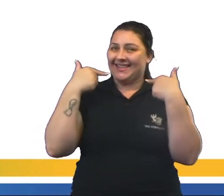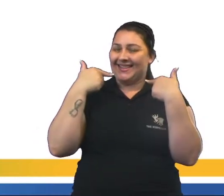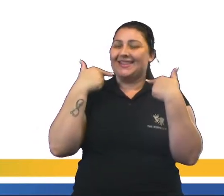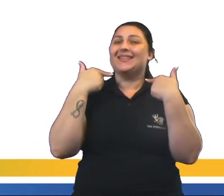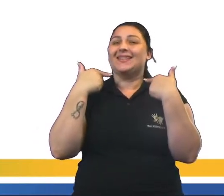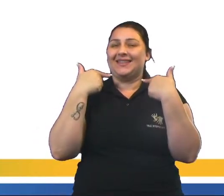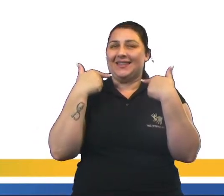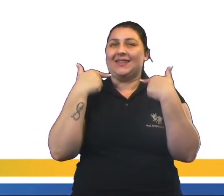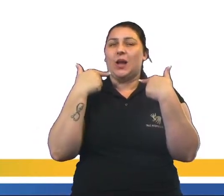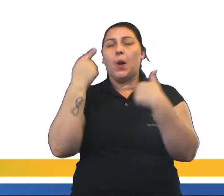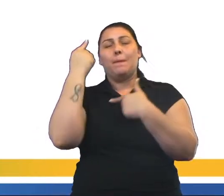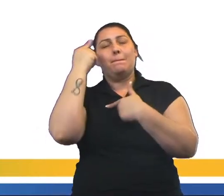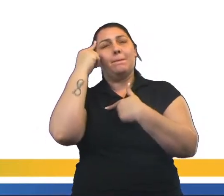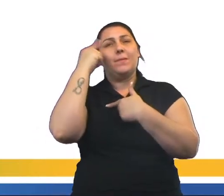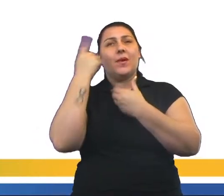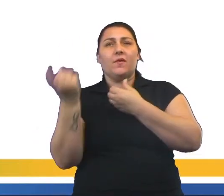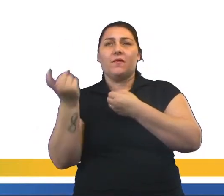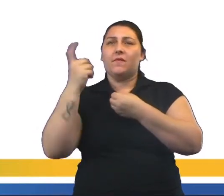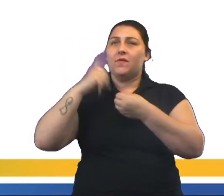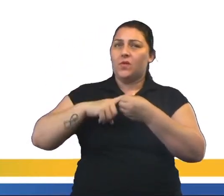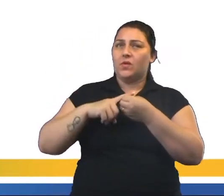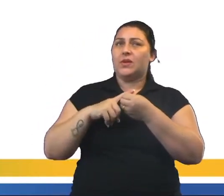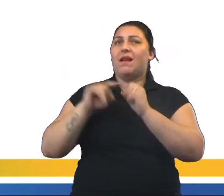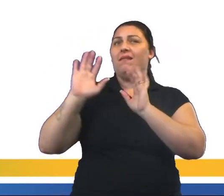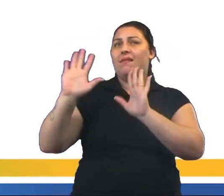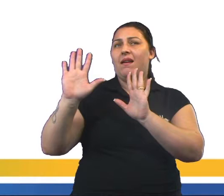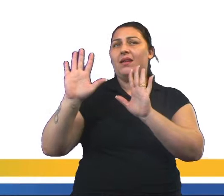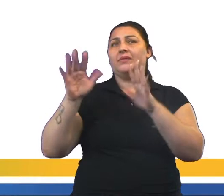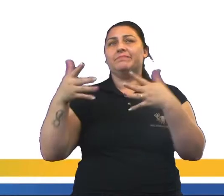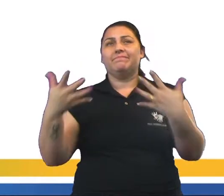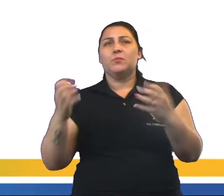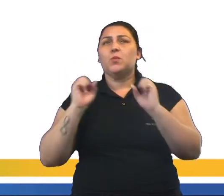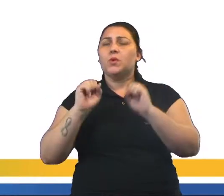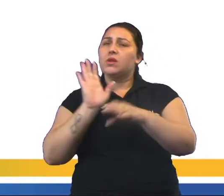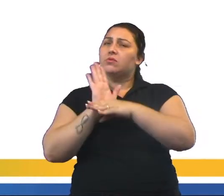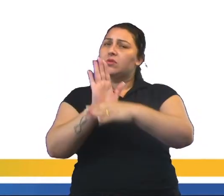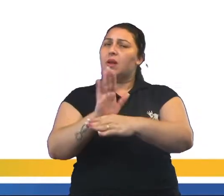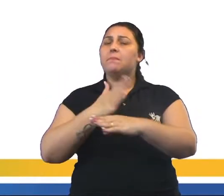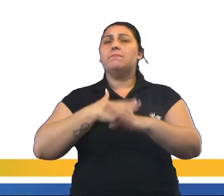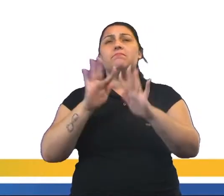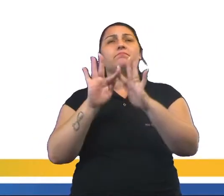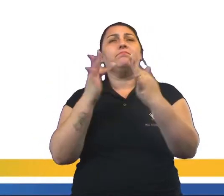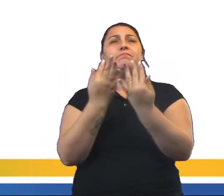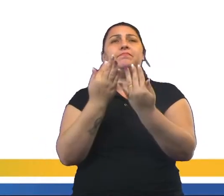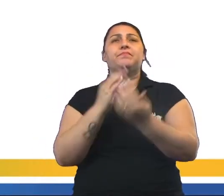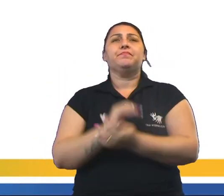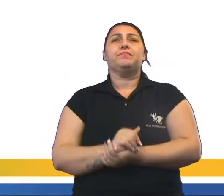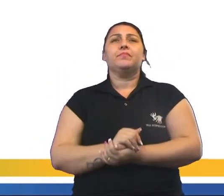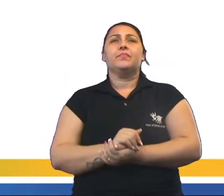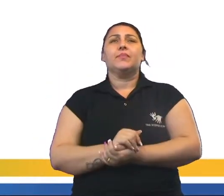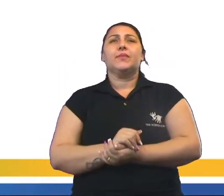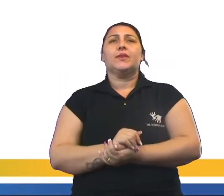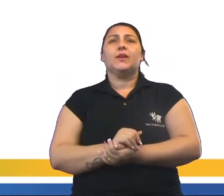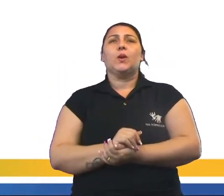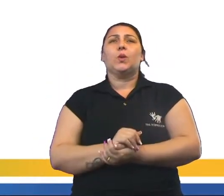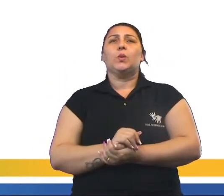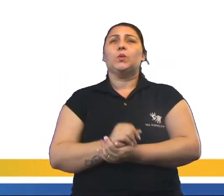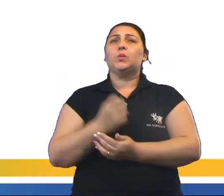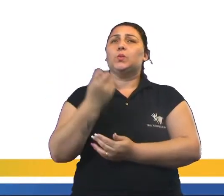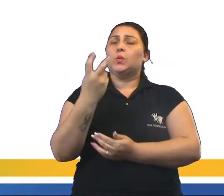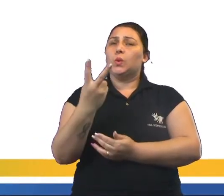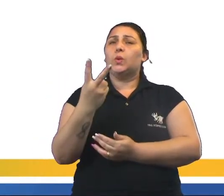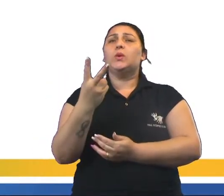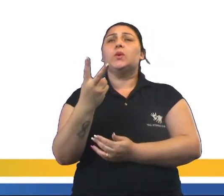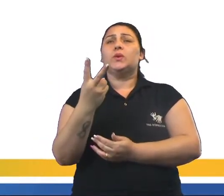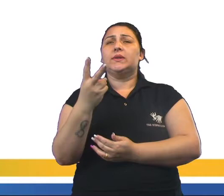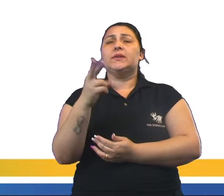Para com o pensamento de voltar lá e poder ajudar minha família. 2 Riachos, tua